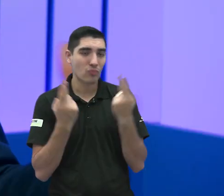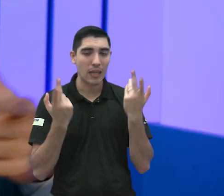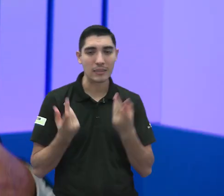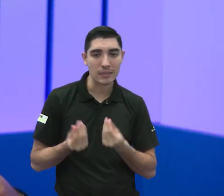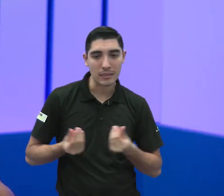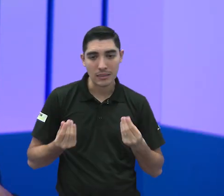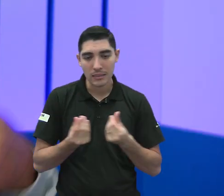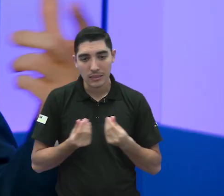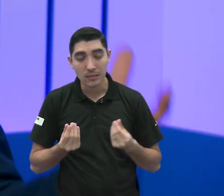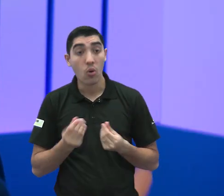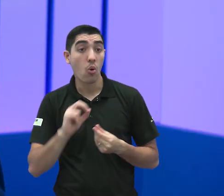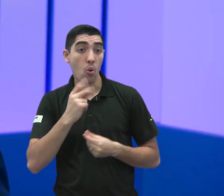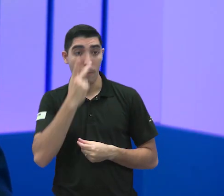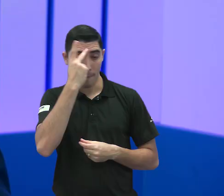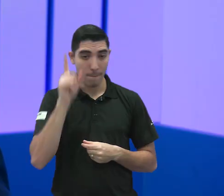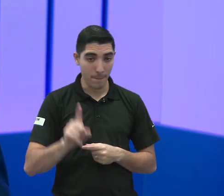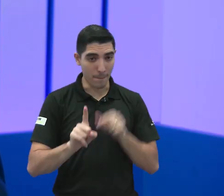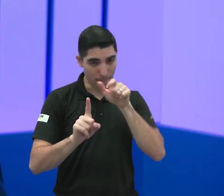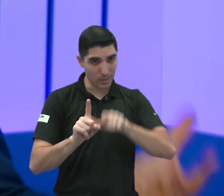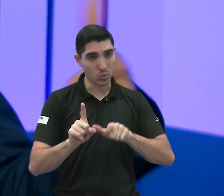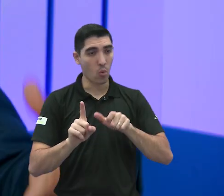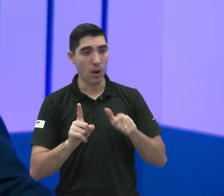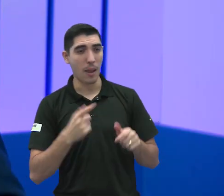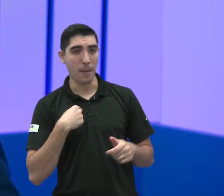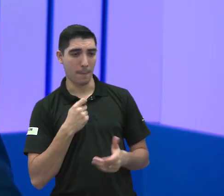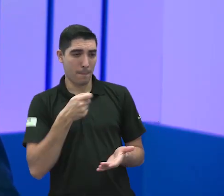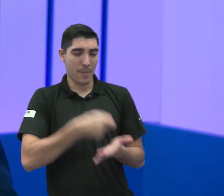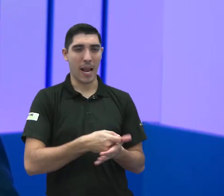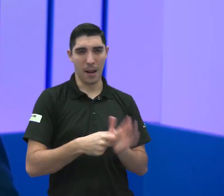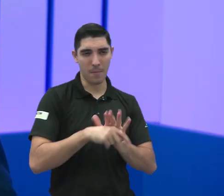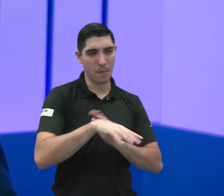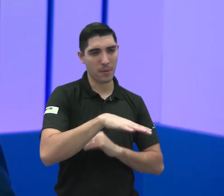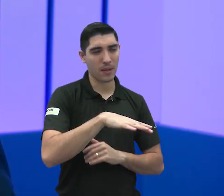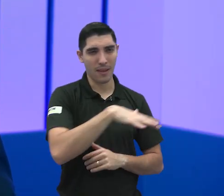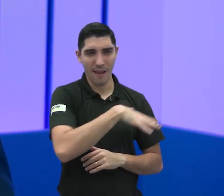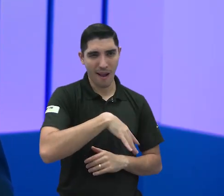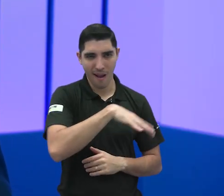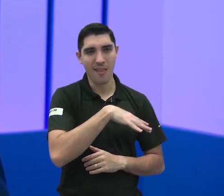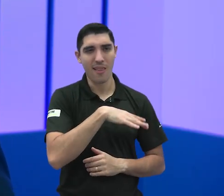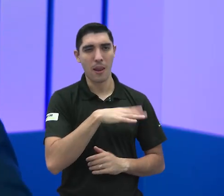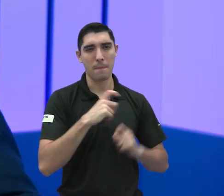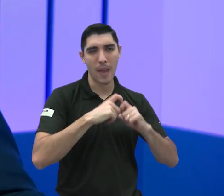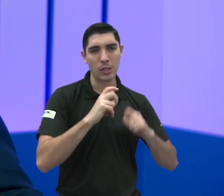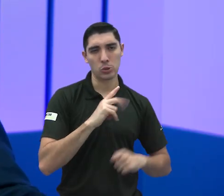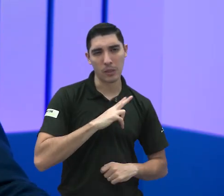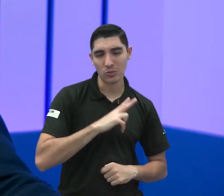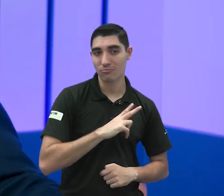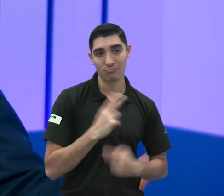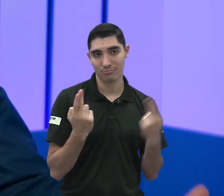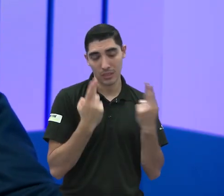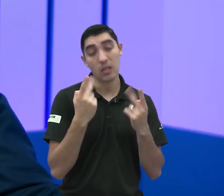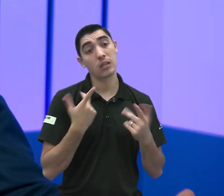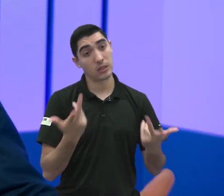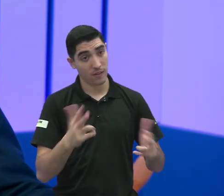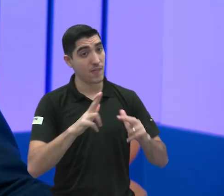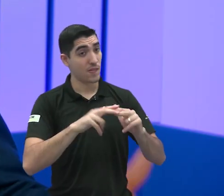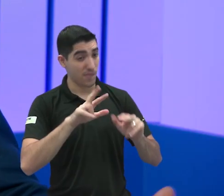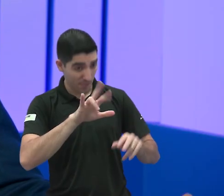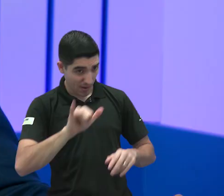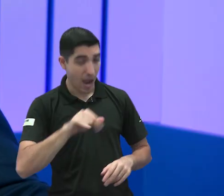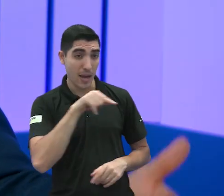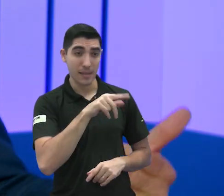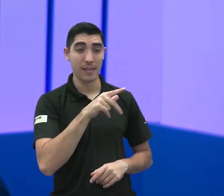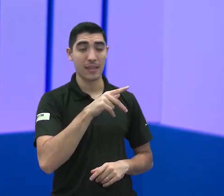privado alternativa para as suas demandas, isso vai impactar no serviço público. Então, eu acredito que o setor de saúde tem que estar